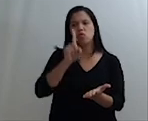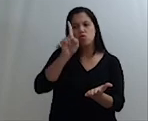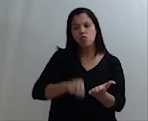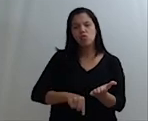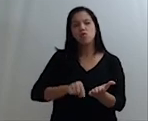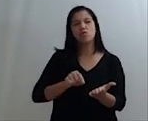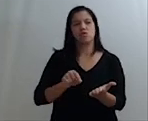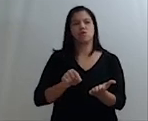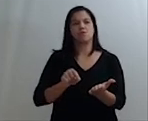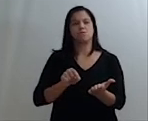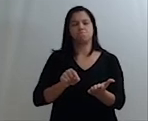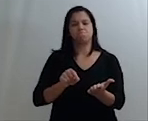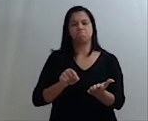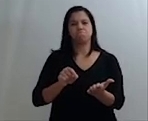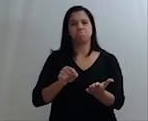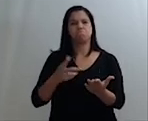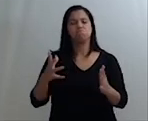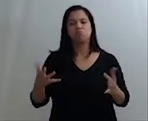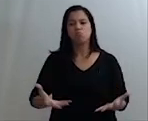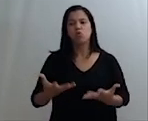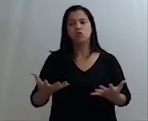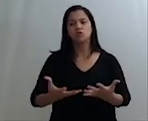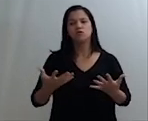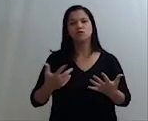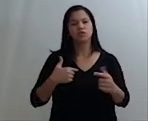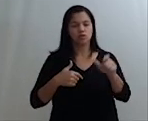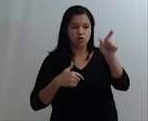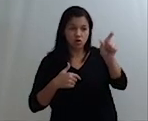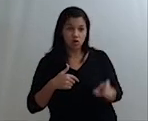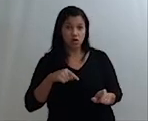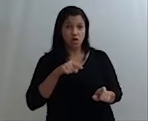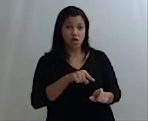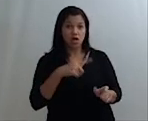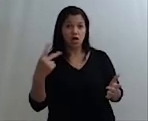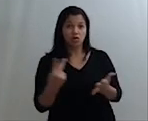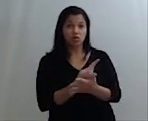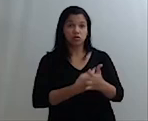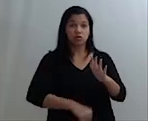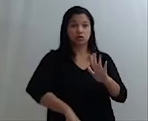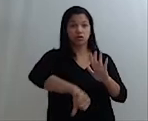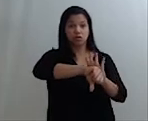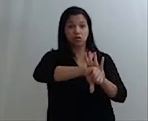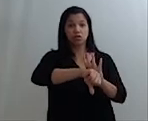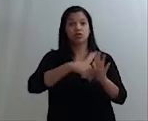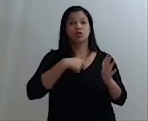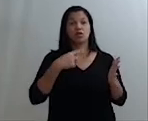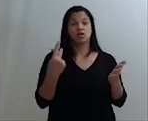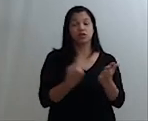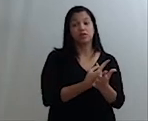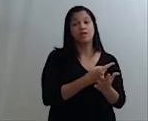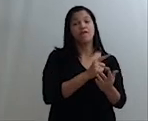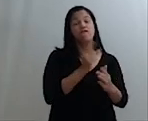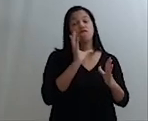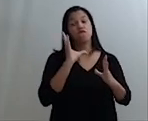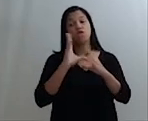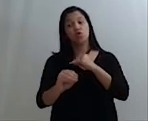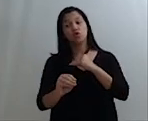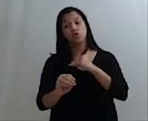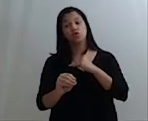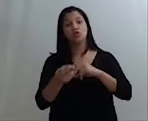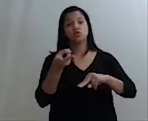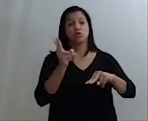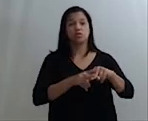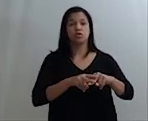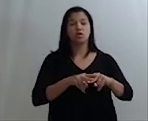eh motivação de que o paciente teria praticado crime enquanto evadido do sistema prisional o que não era a